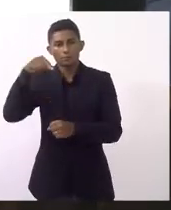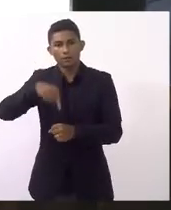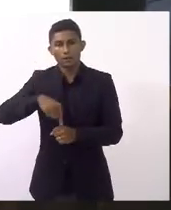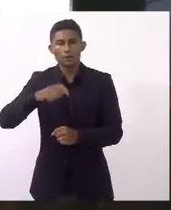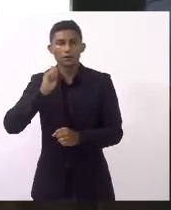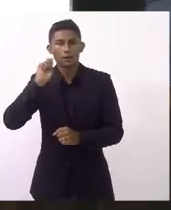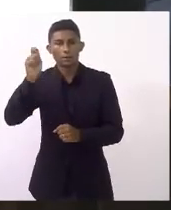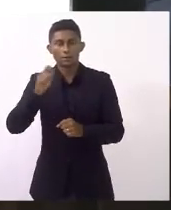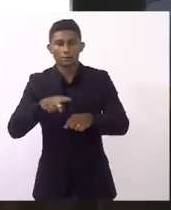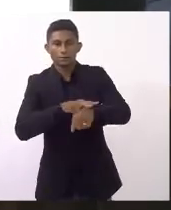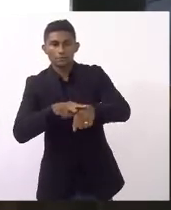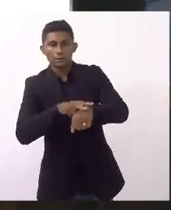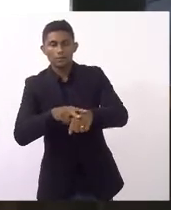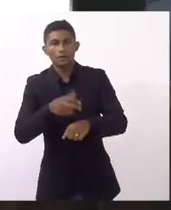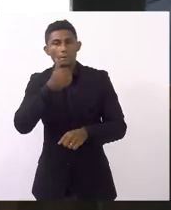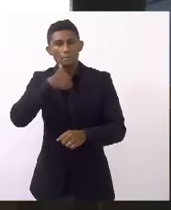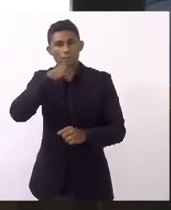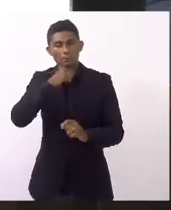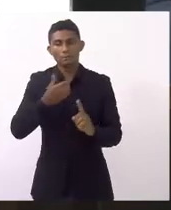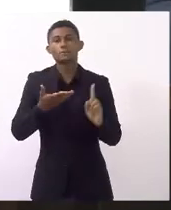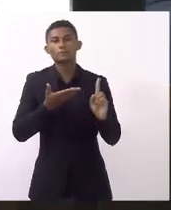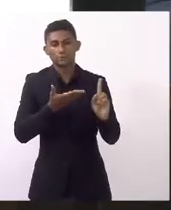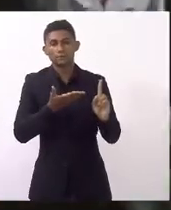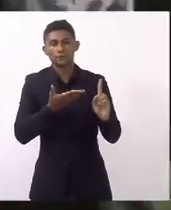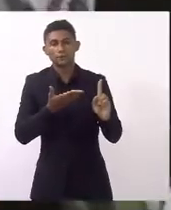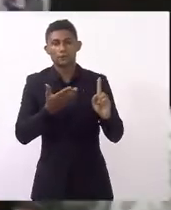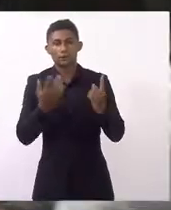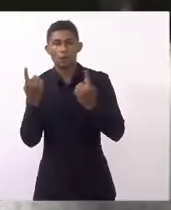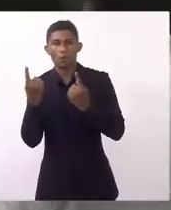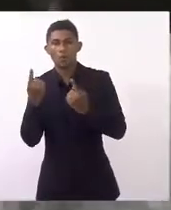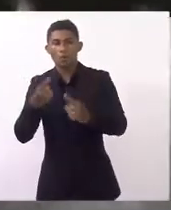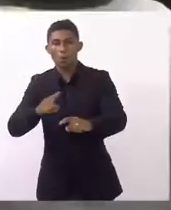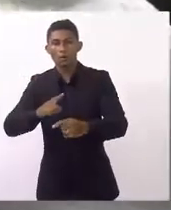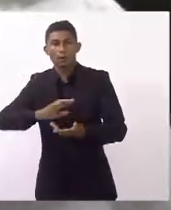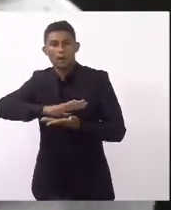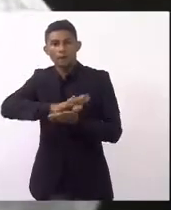mãe Beata de Iemanjá contra o racismo religioso um